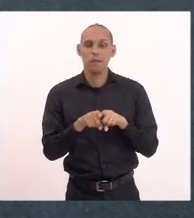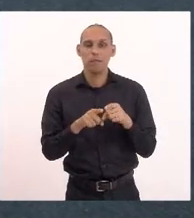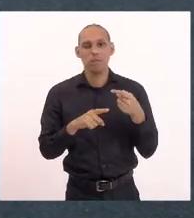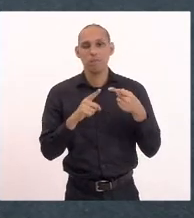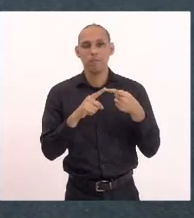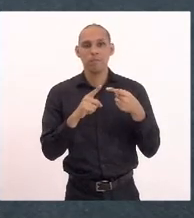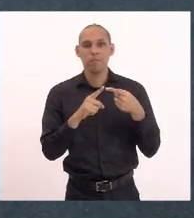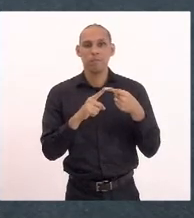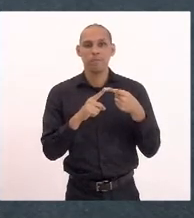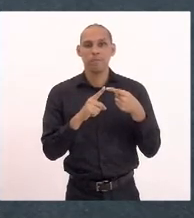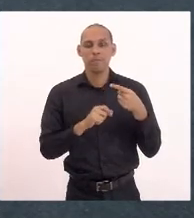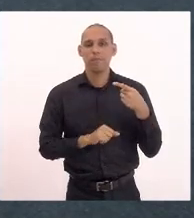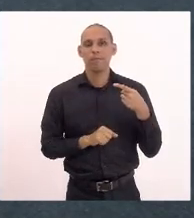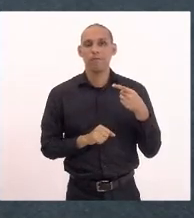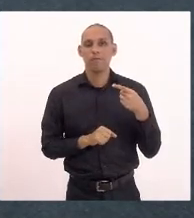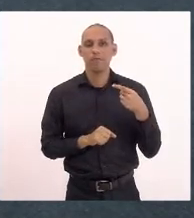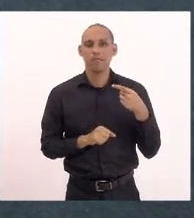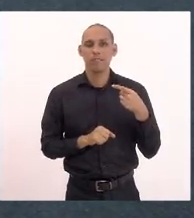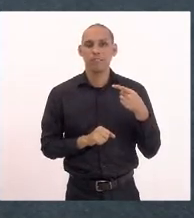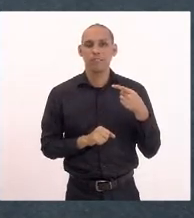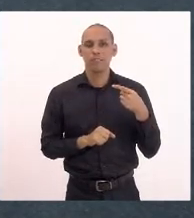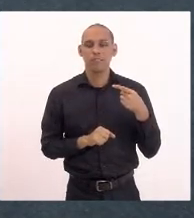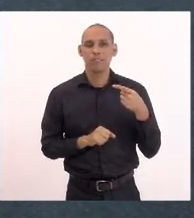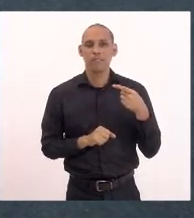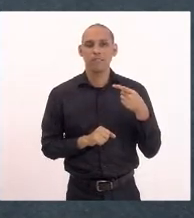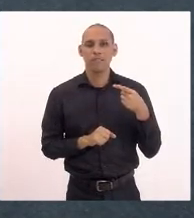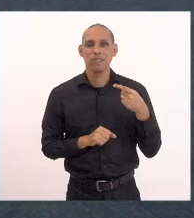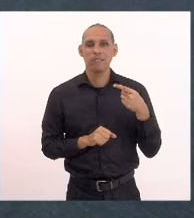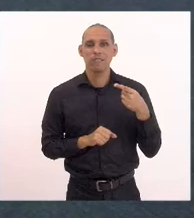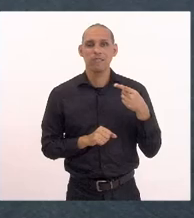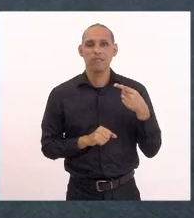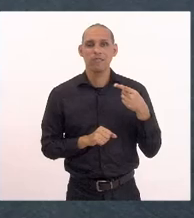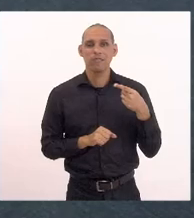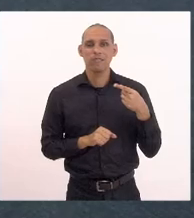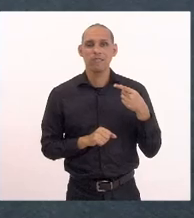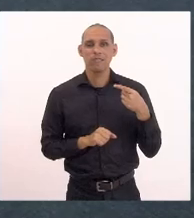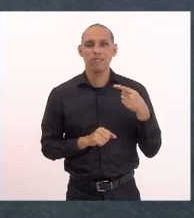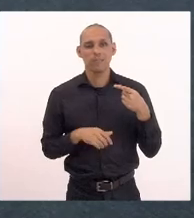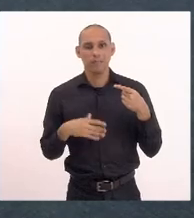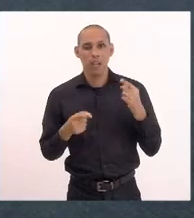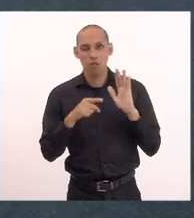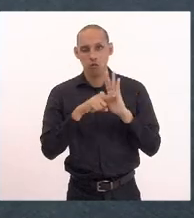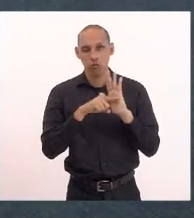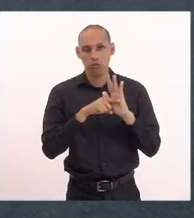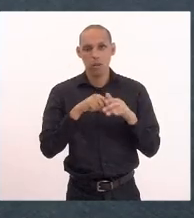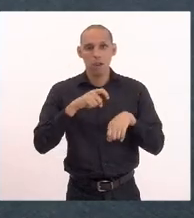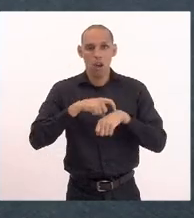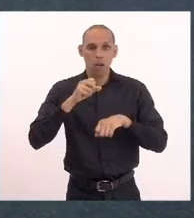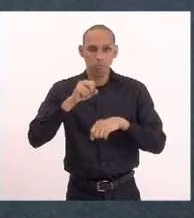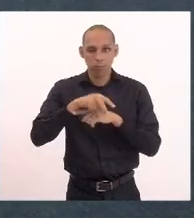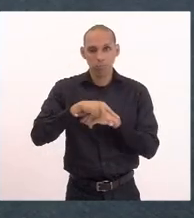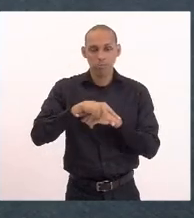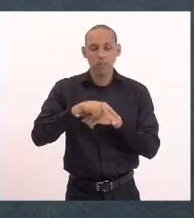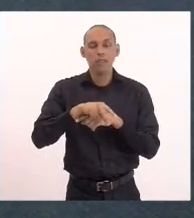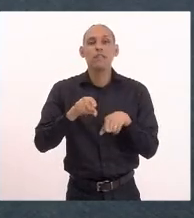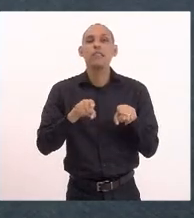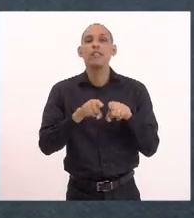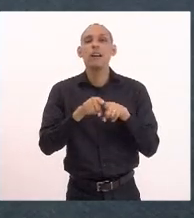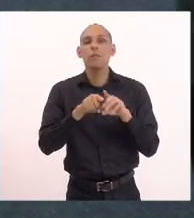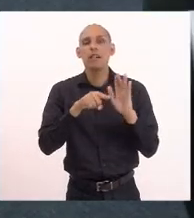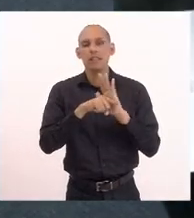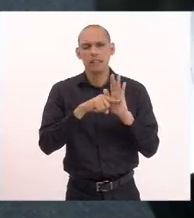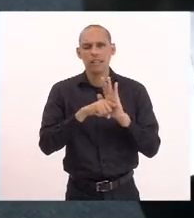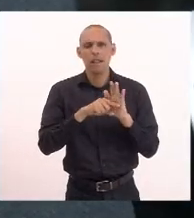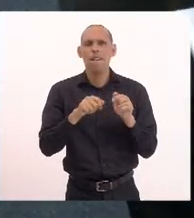Uma, que além de ter esse exame na admissão, que esse exame também